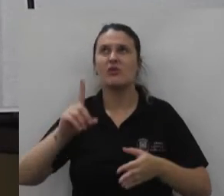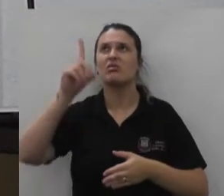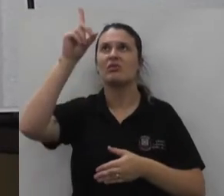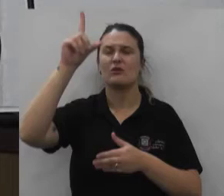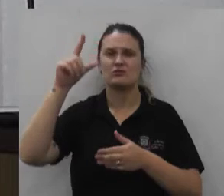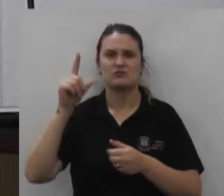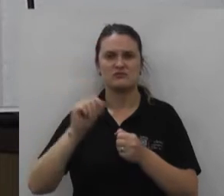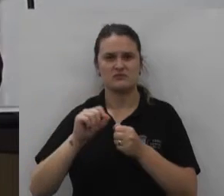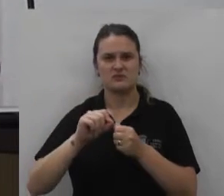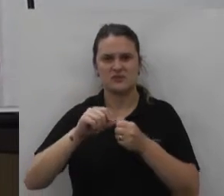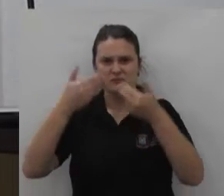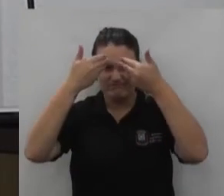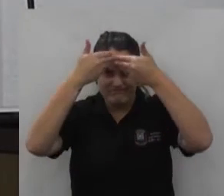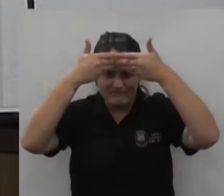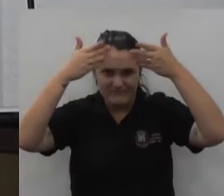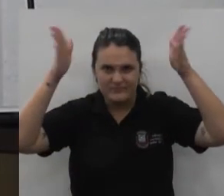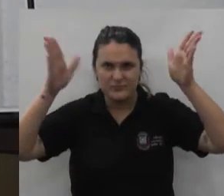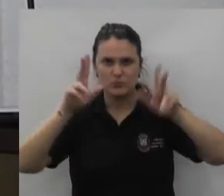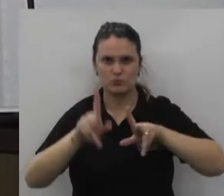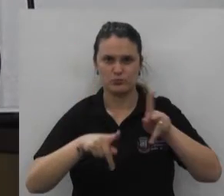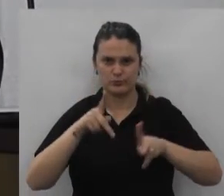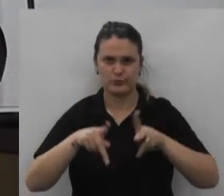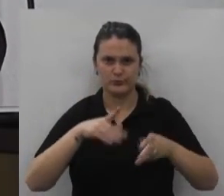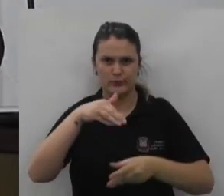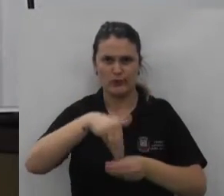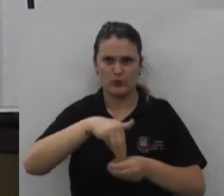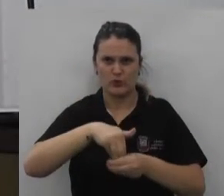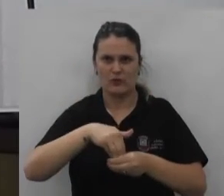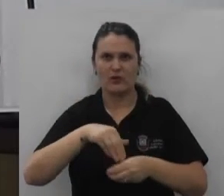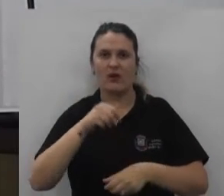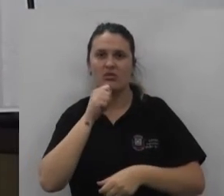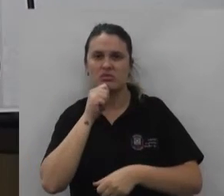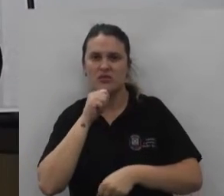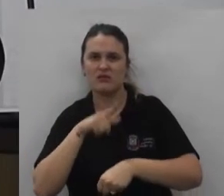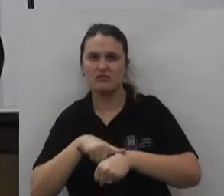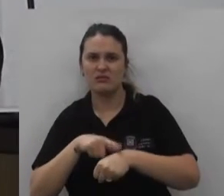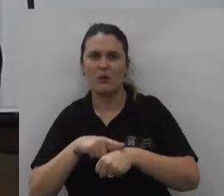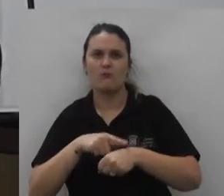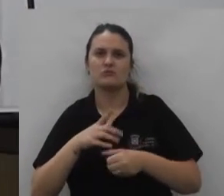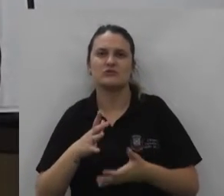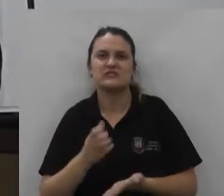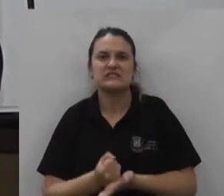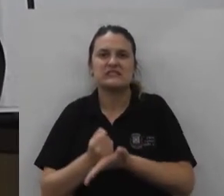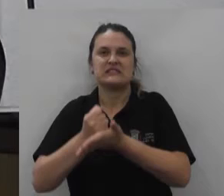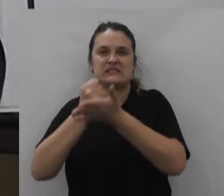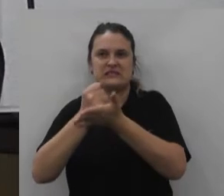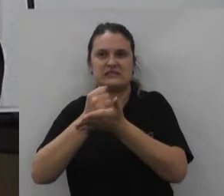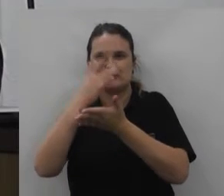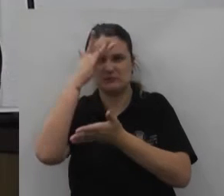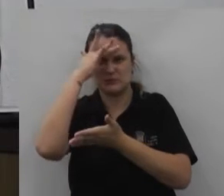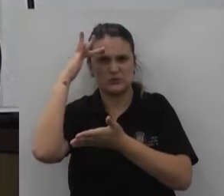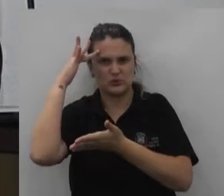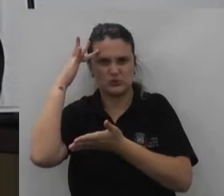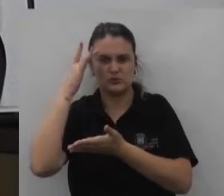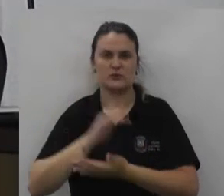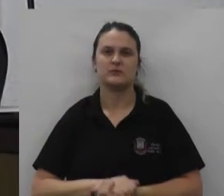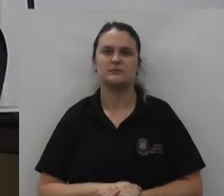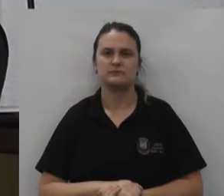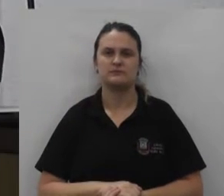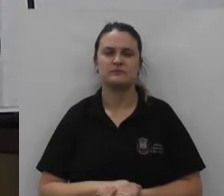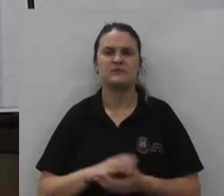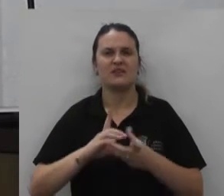feita, porque abriu a mente do povo, em tempo de salvar a todos, por essa